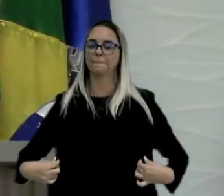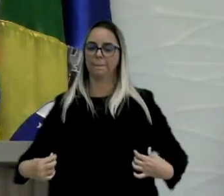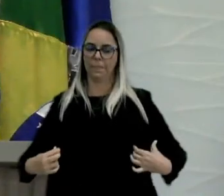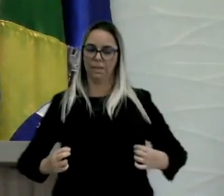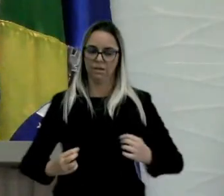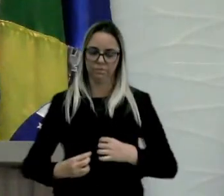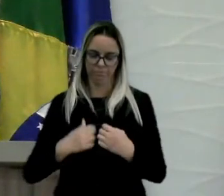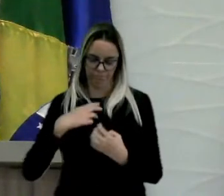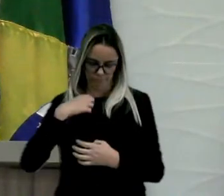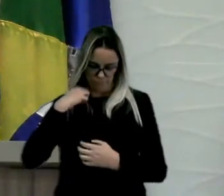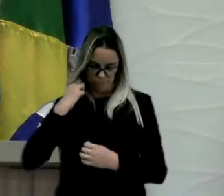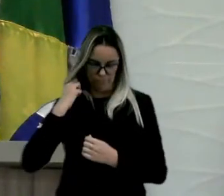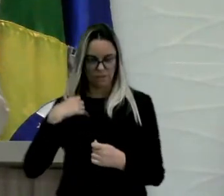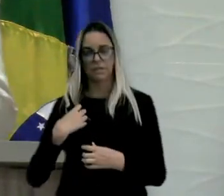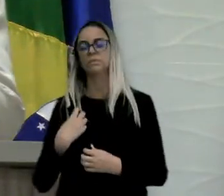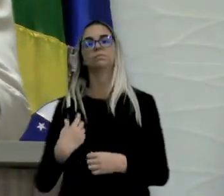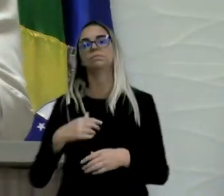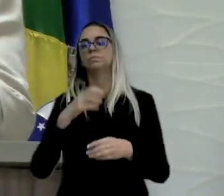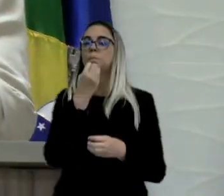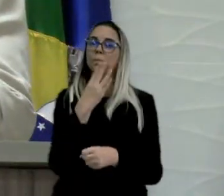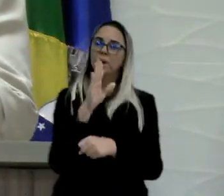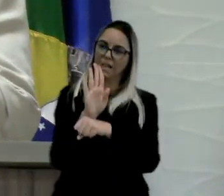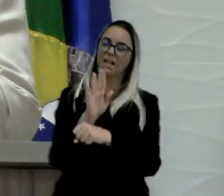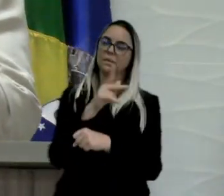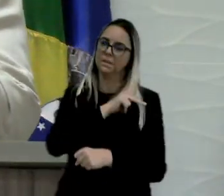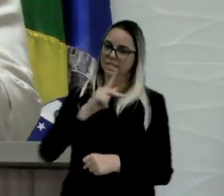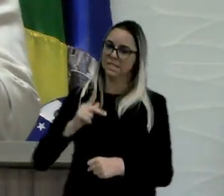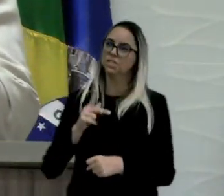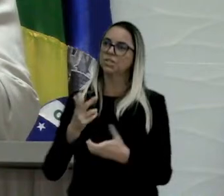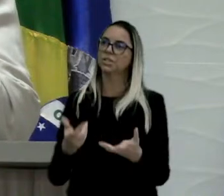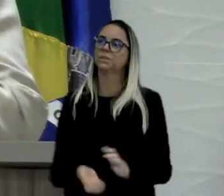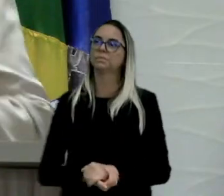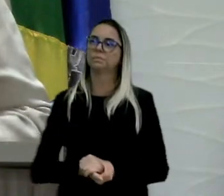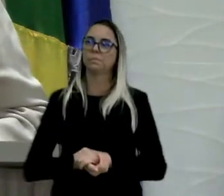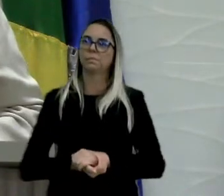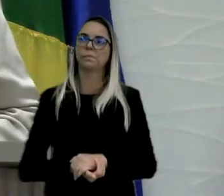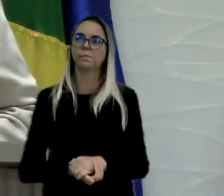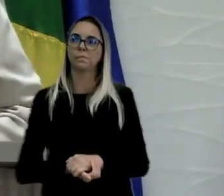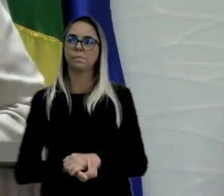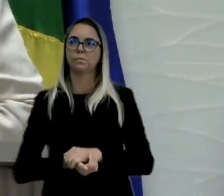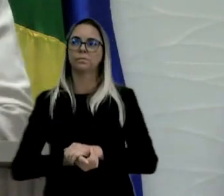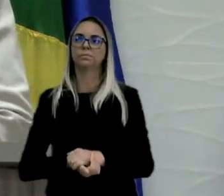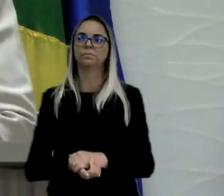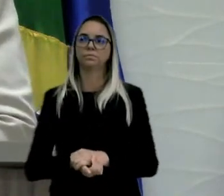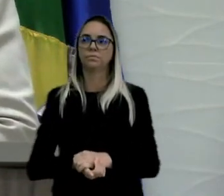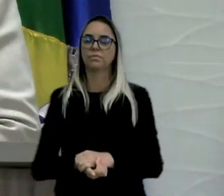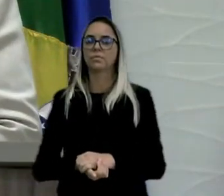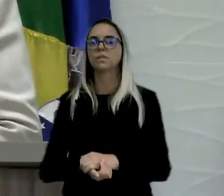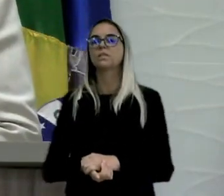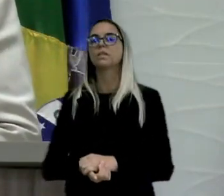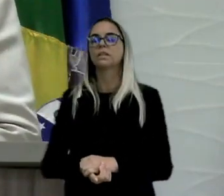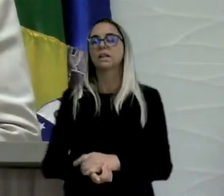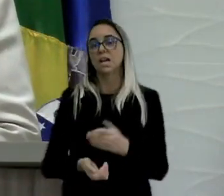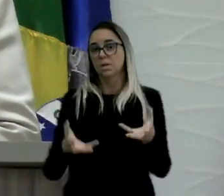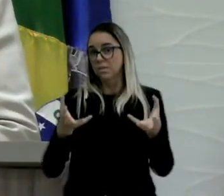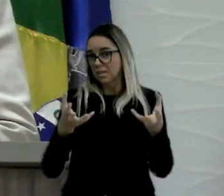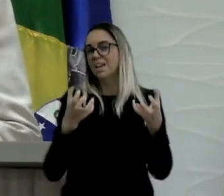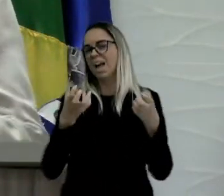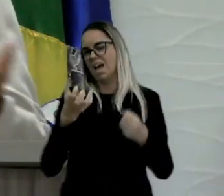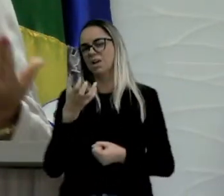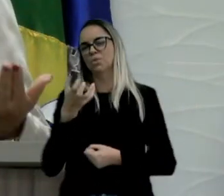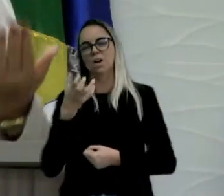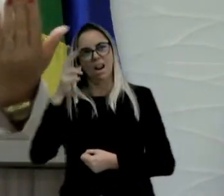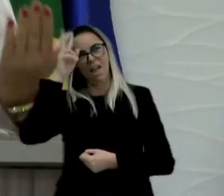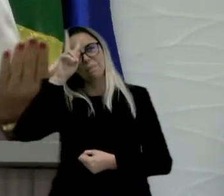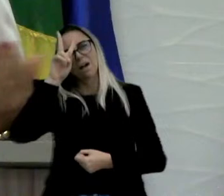Nova Boa tarde senhor presidente Eh quero só lembrar aqui ao